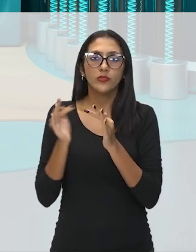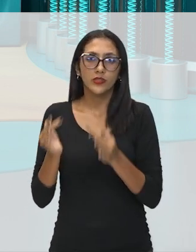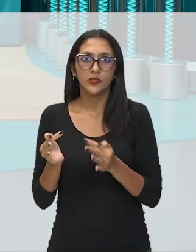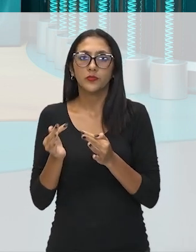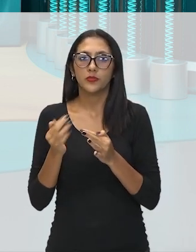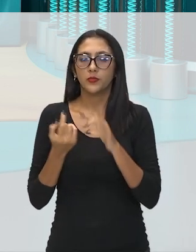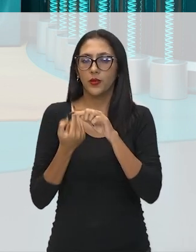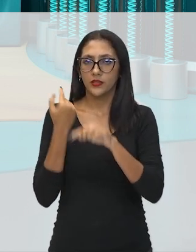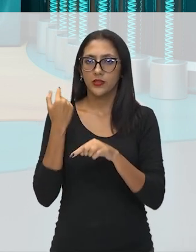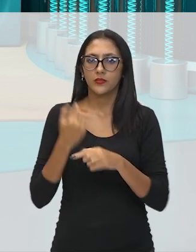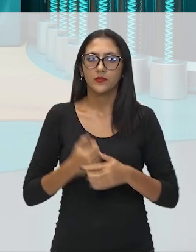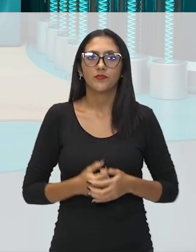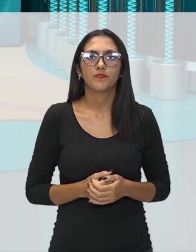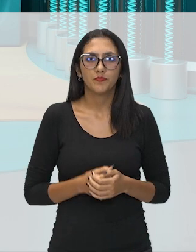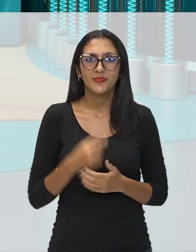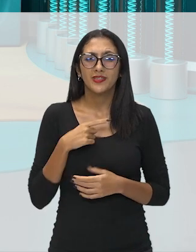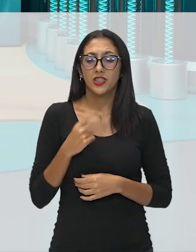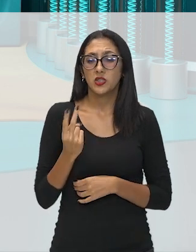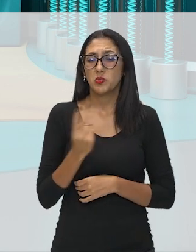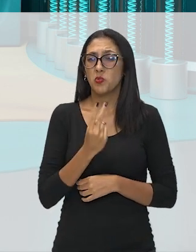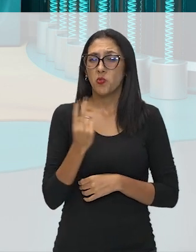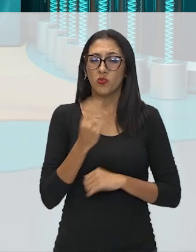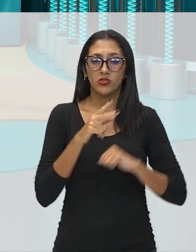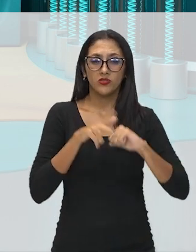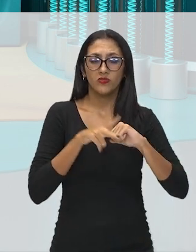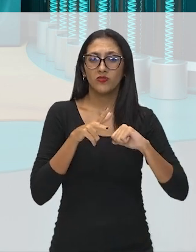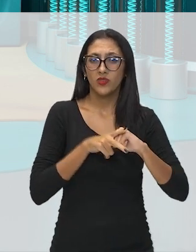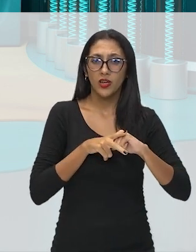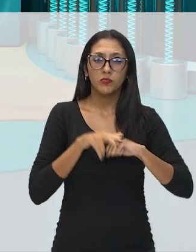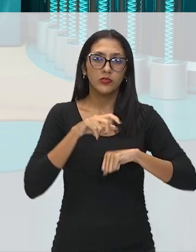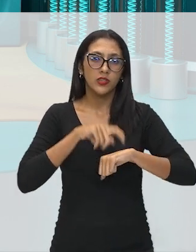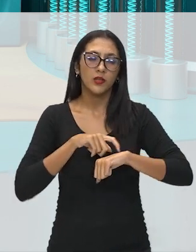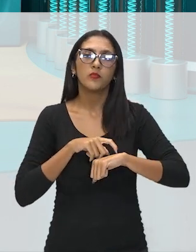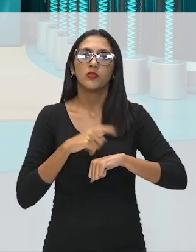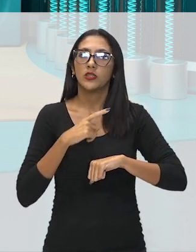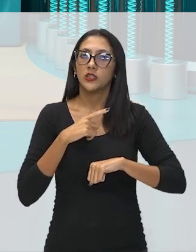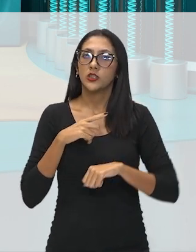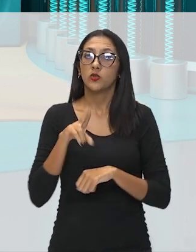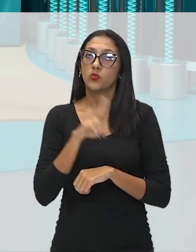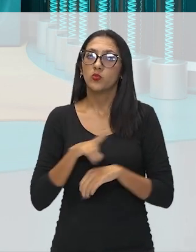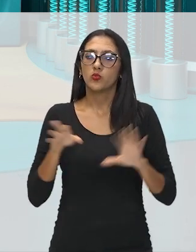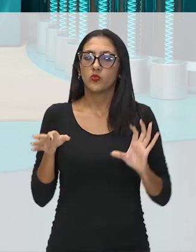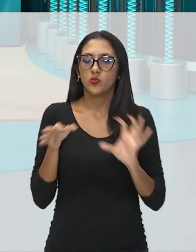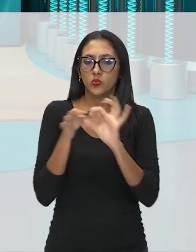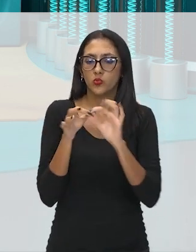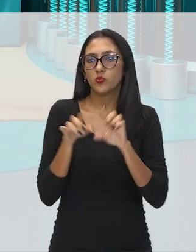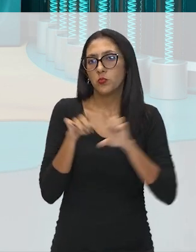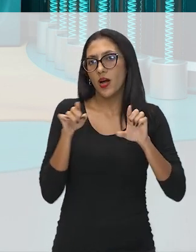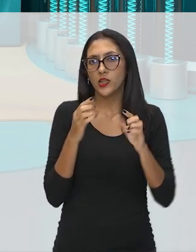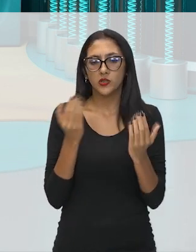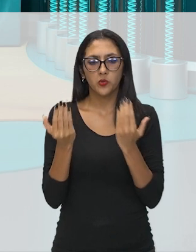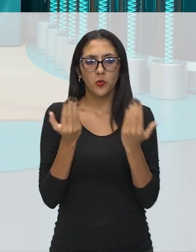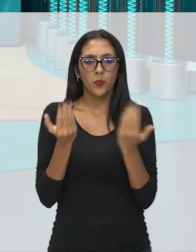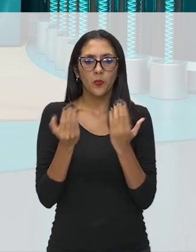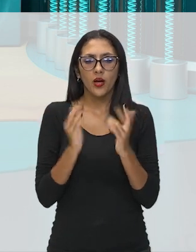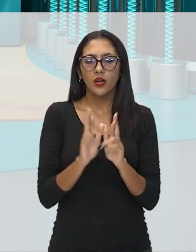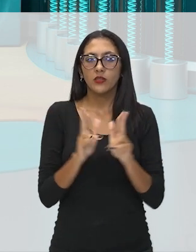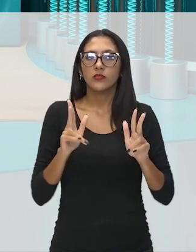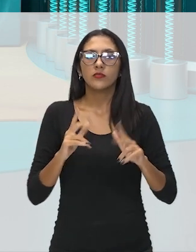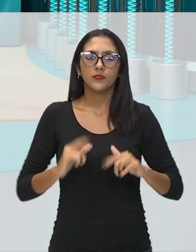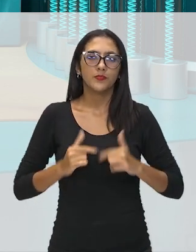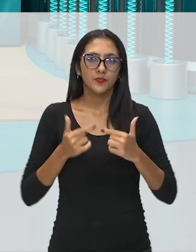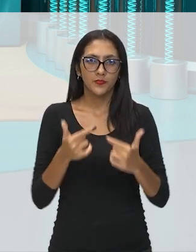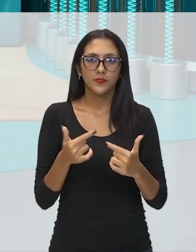past. Então, são dois tempos verbais que são utilizados ao mesmo tempo com ações diferentes. Observem que,